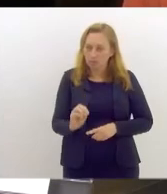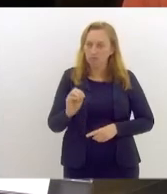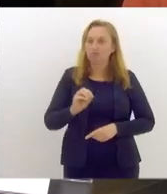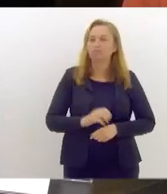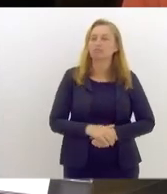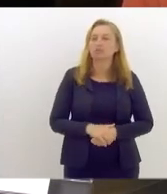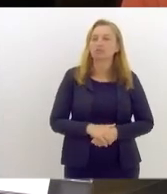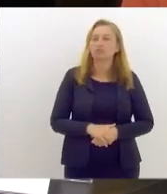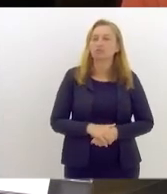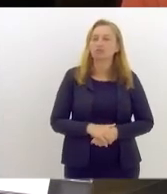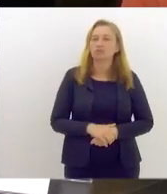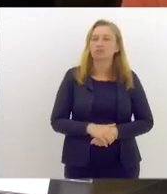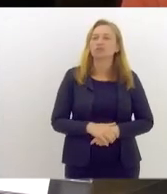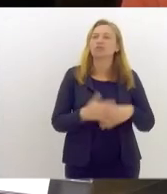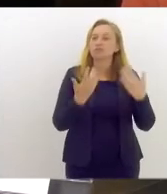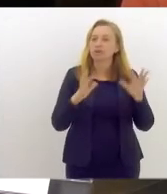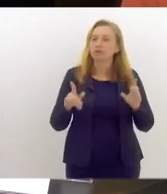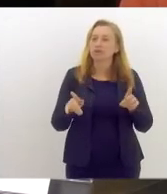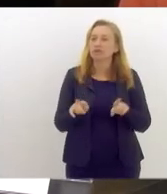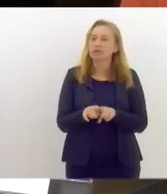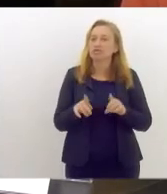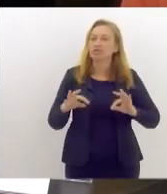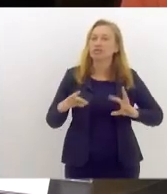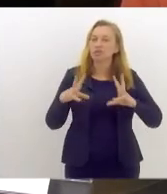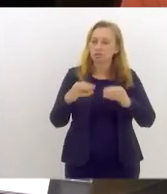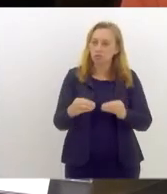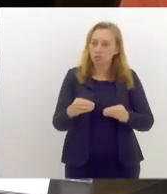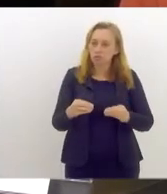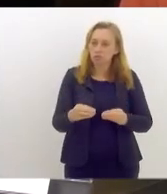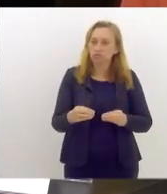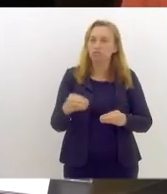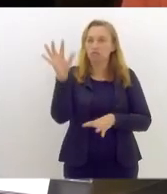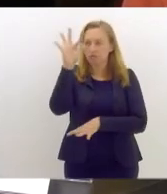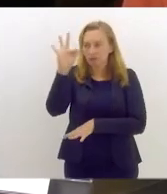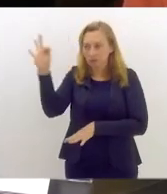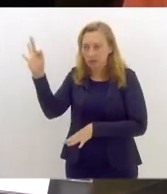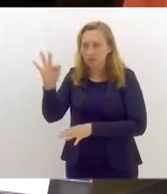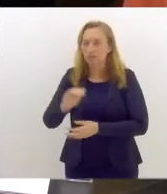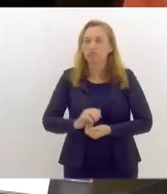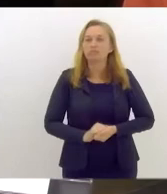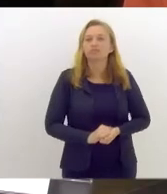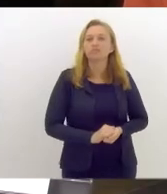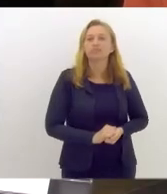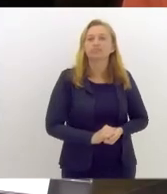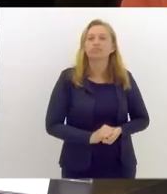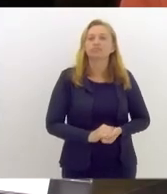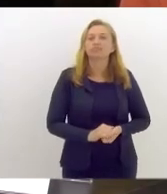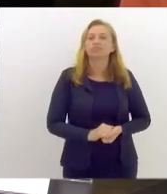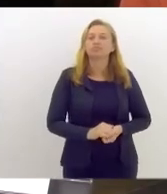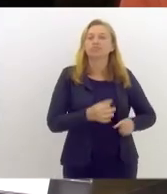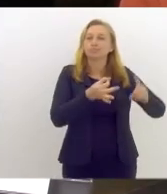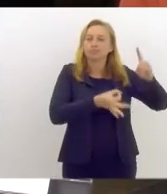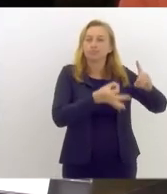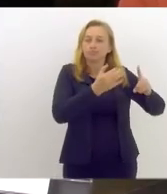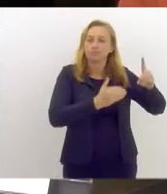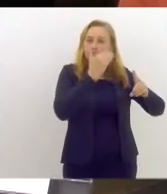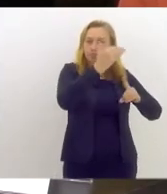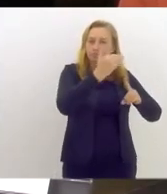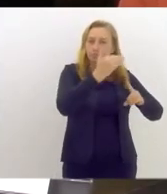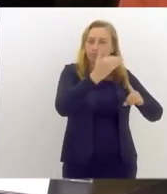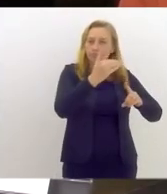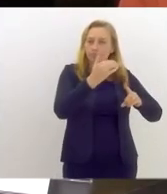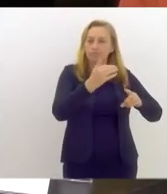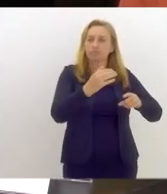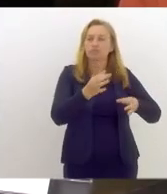em nome de quem cumprimento também todos os magistrados federais Desembargador corregedor do Tribunal de Justiça